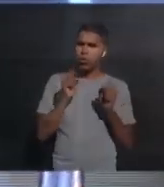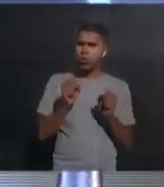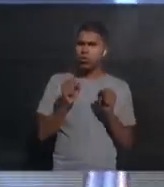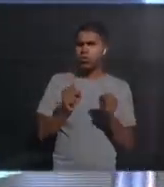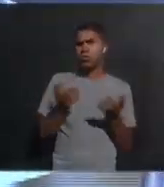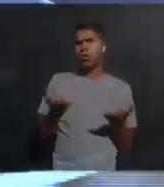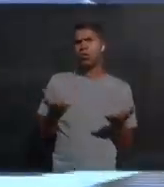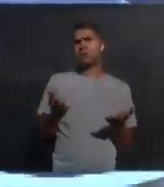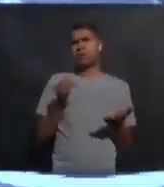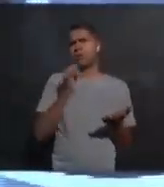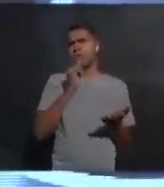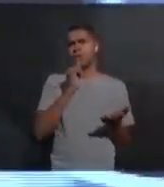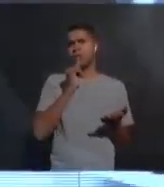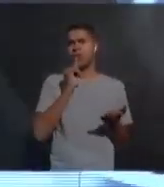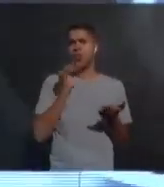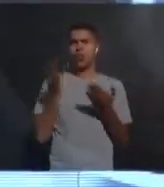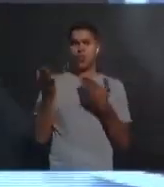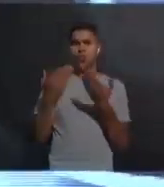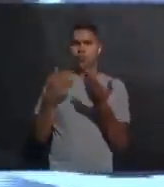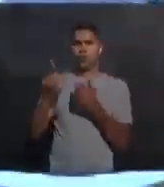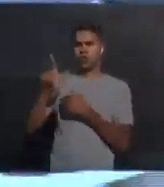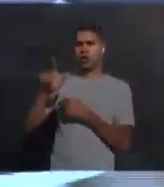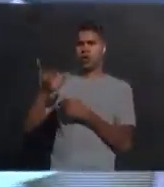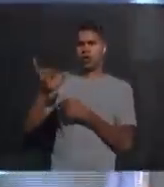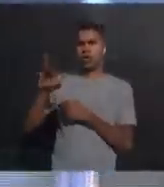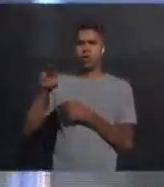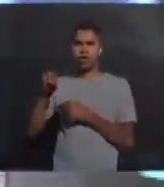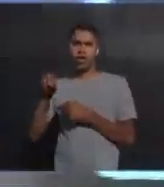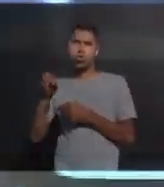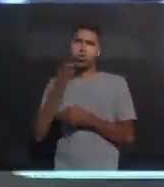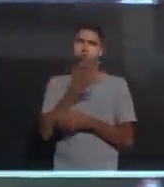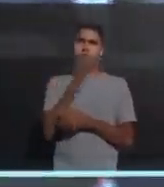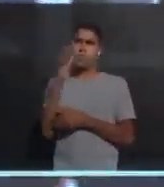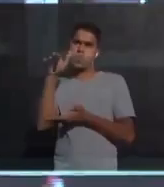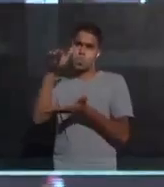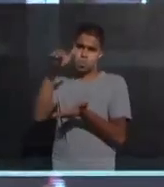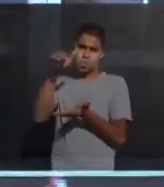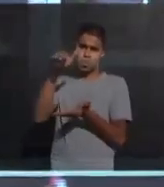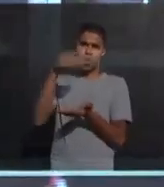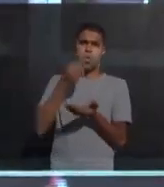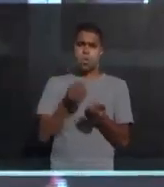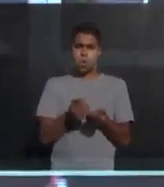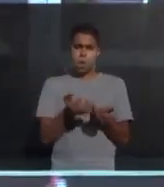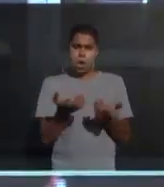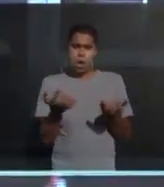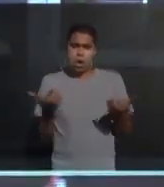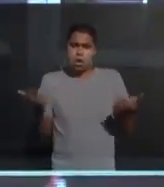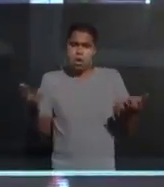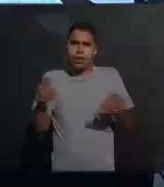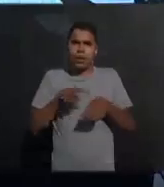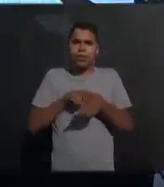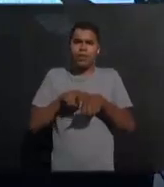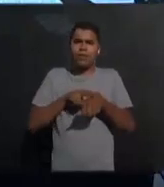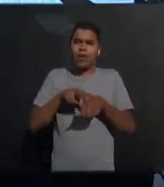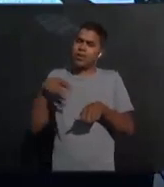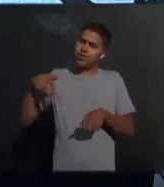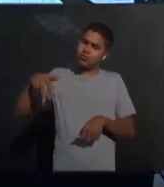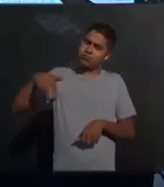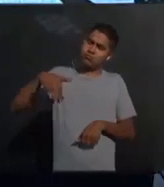né você fosse conversar com lírio com uma franquia plantinha de repente a grama verde que você pisa